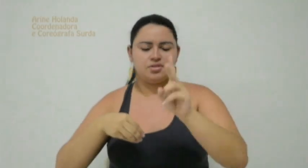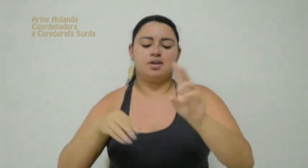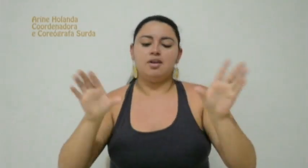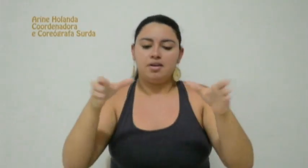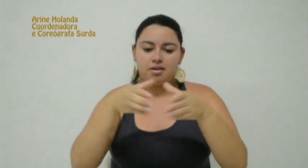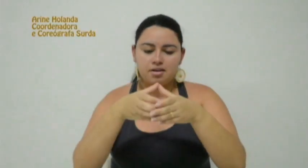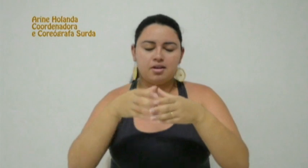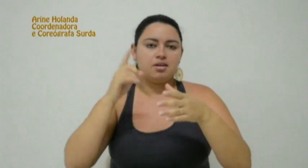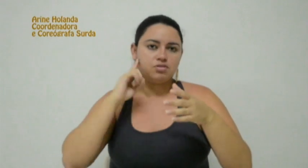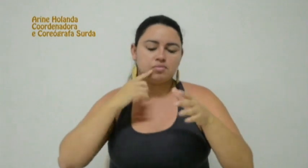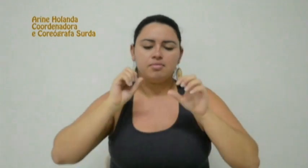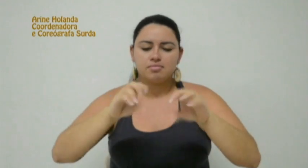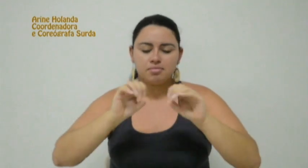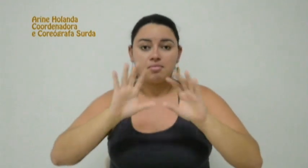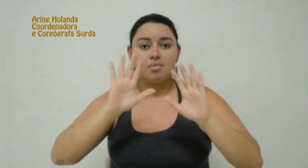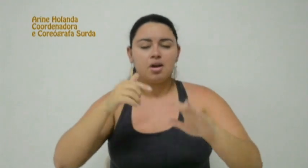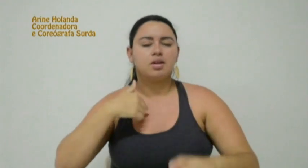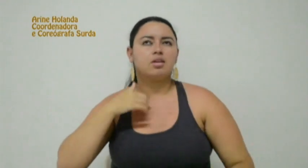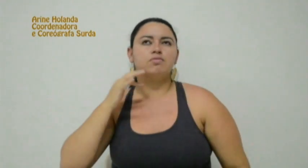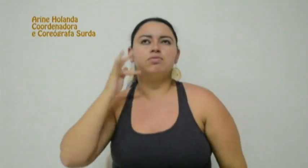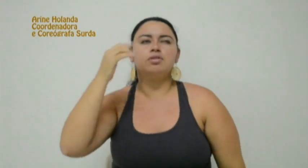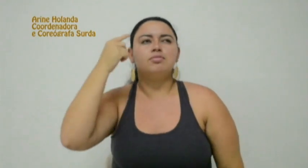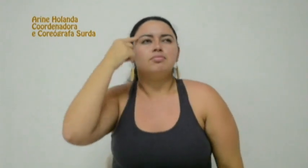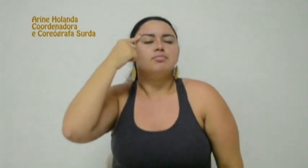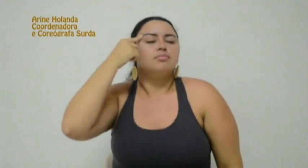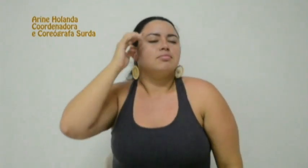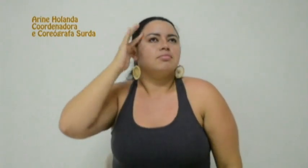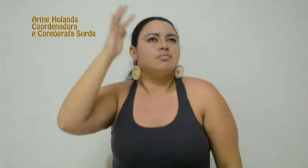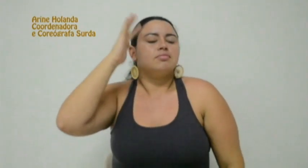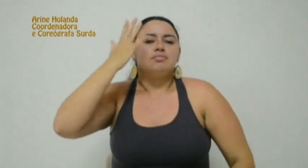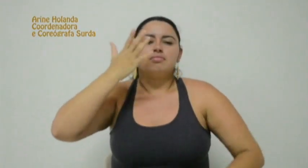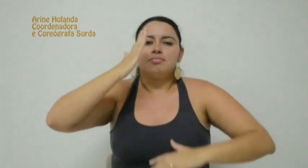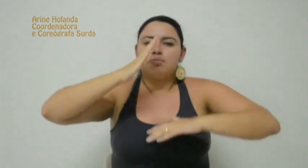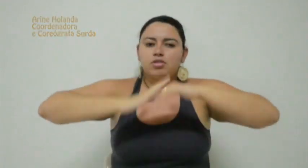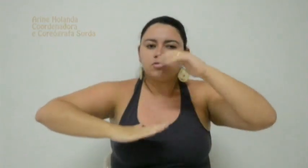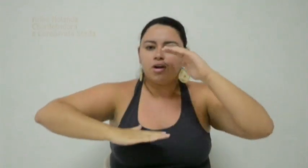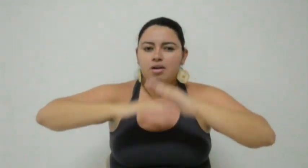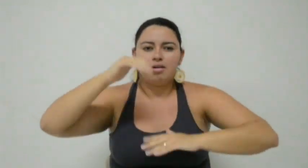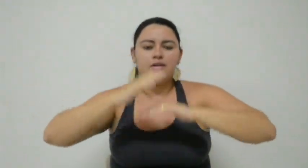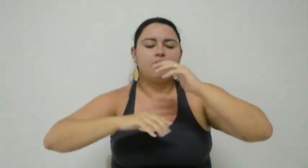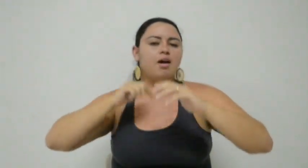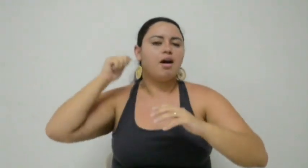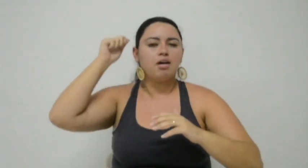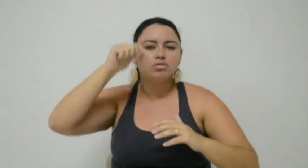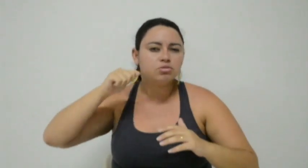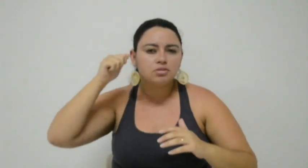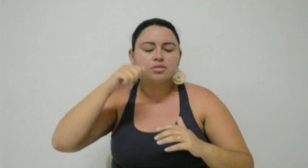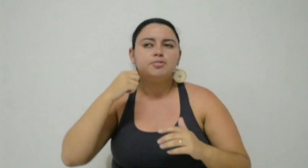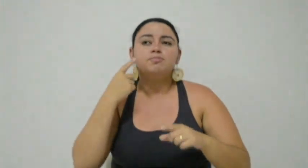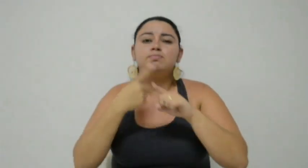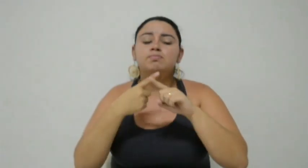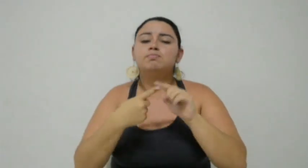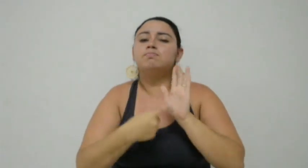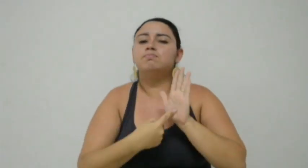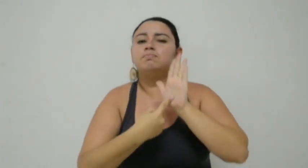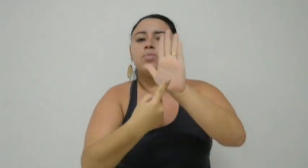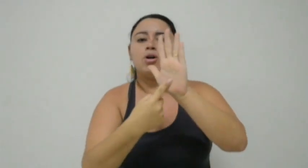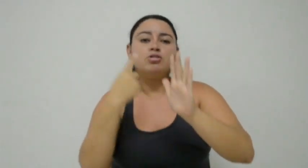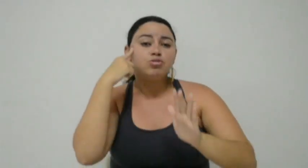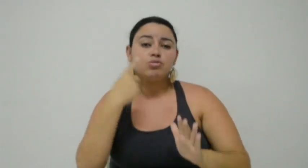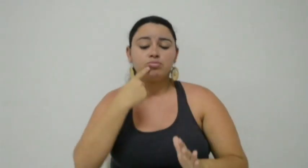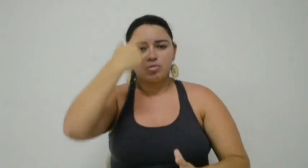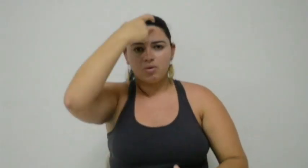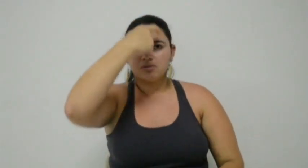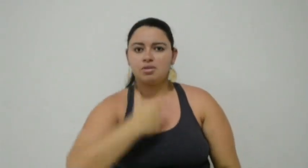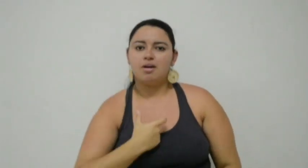desistir, a gente vai continuar, quanto grupo, ensinando os surdos, porque a gente quer que no futuro esses surdos sejam profissionais, sejam